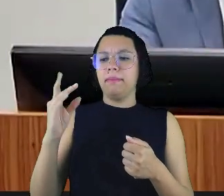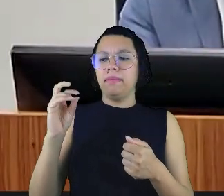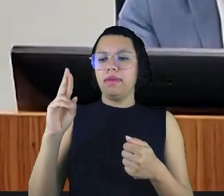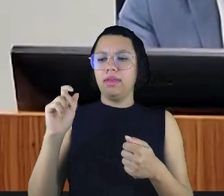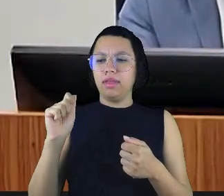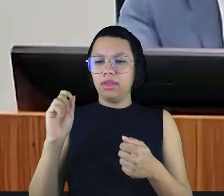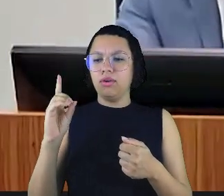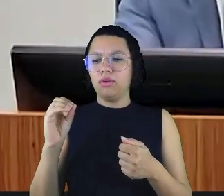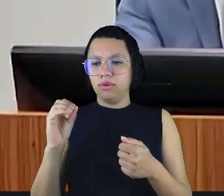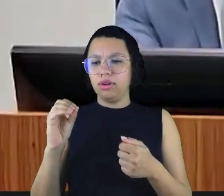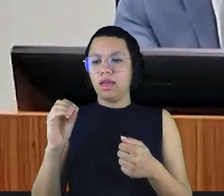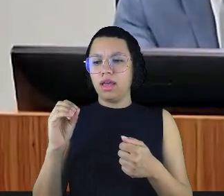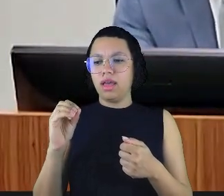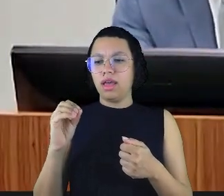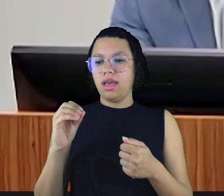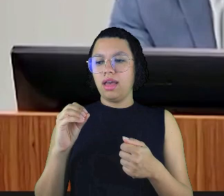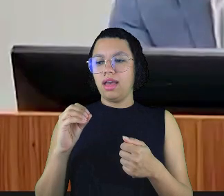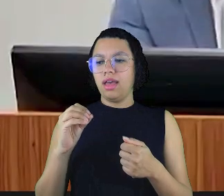um bocado de tempo.